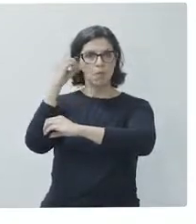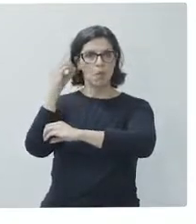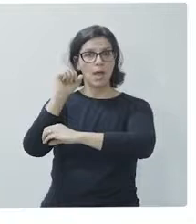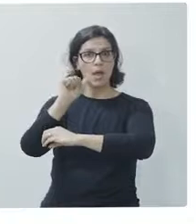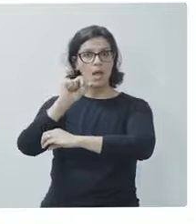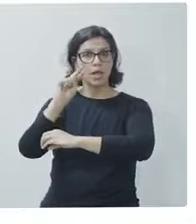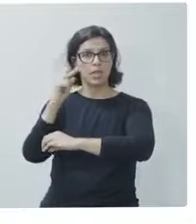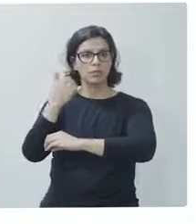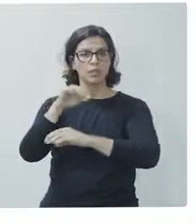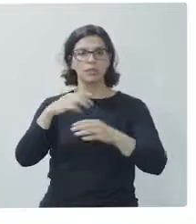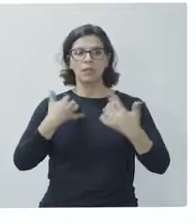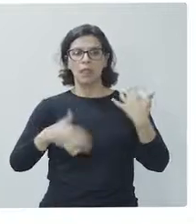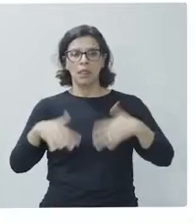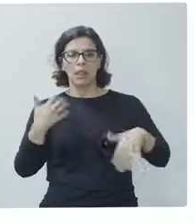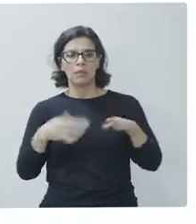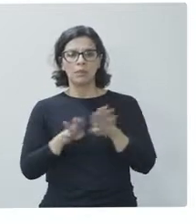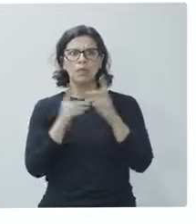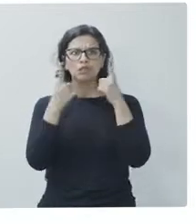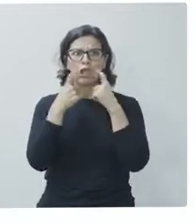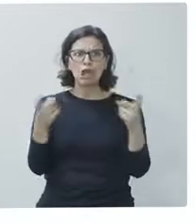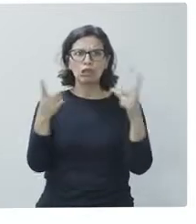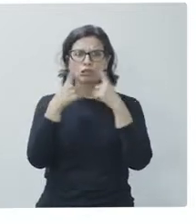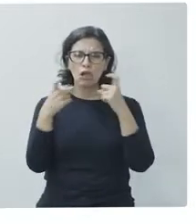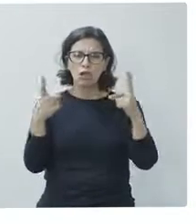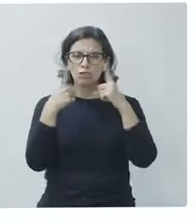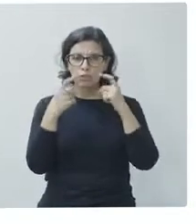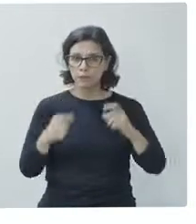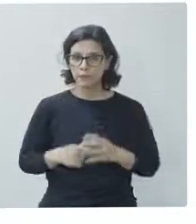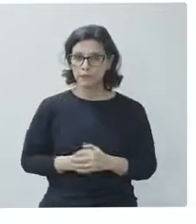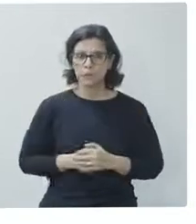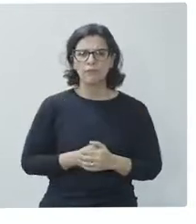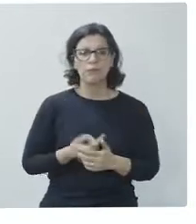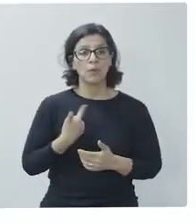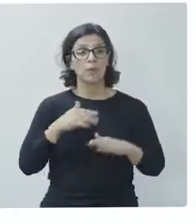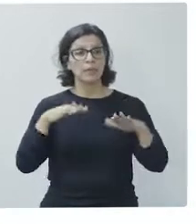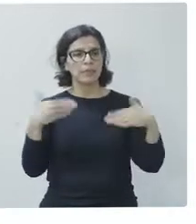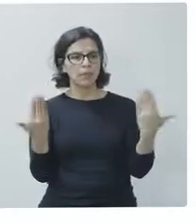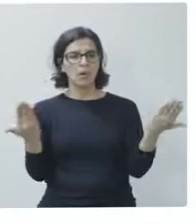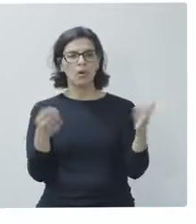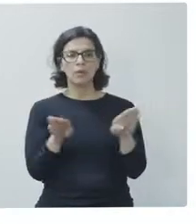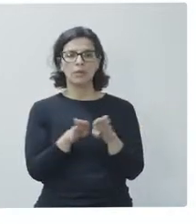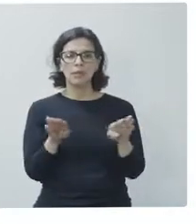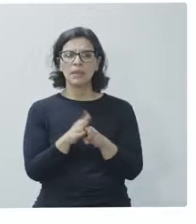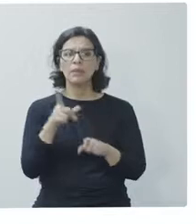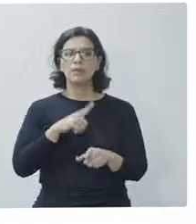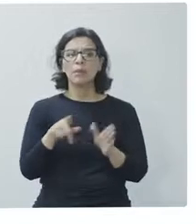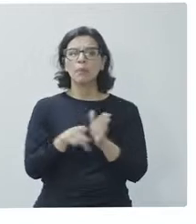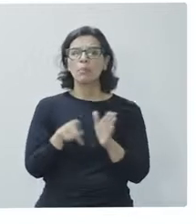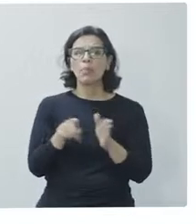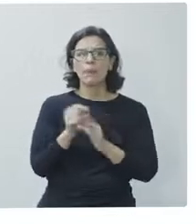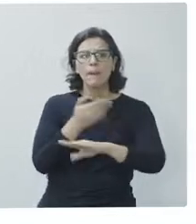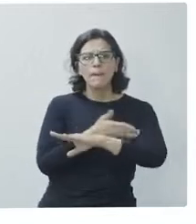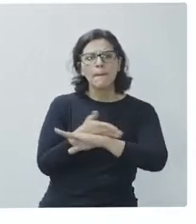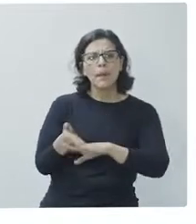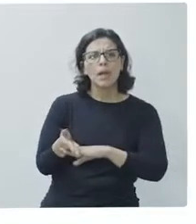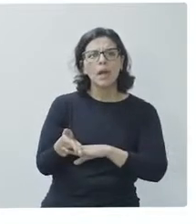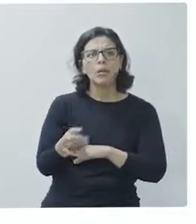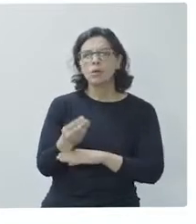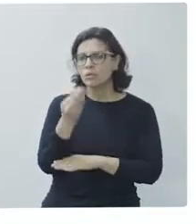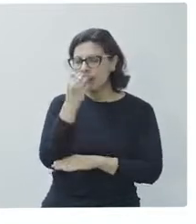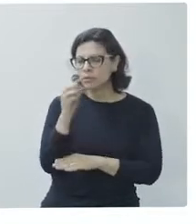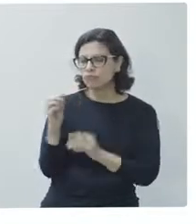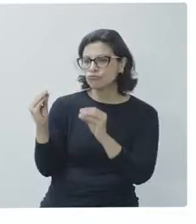Asha, desesperada, começou a chorar. Então, o enorme verme encostou o focinho no rosto